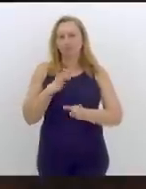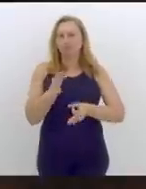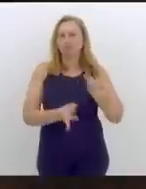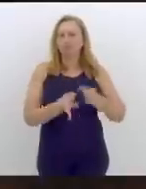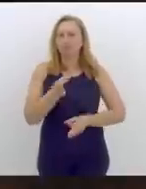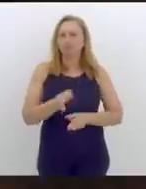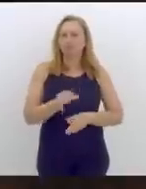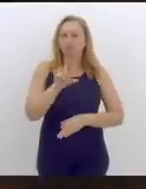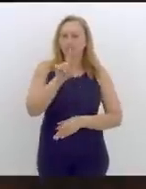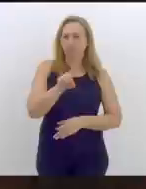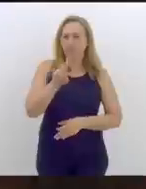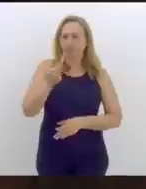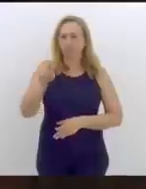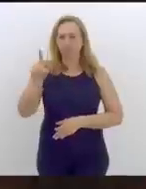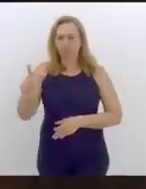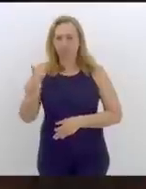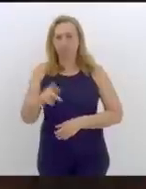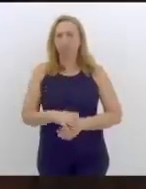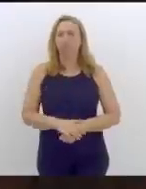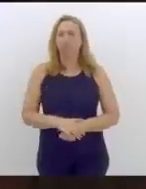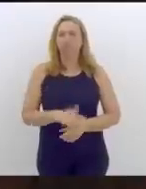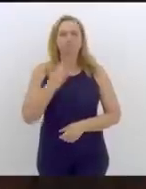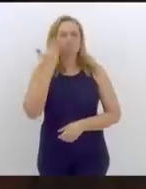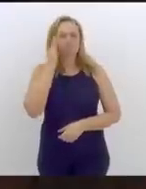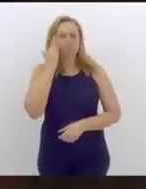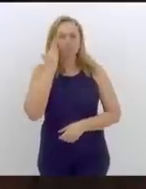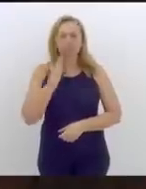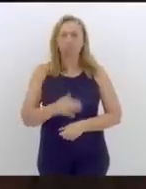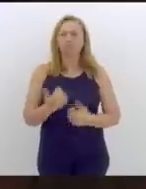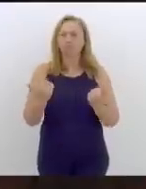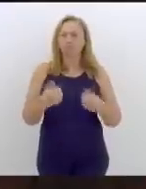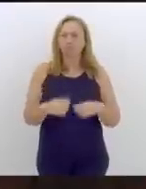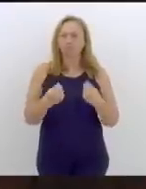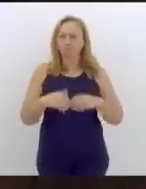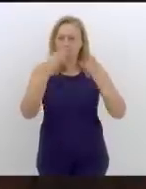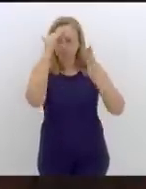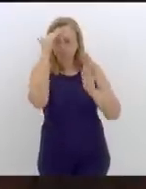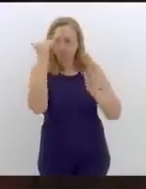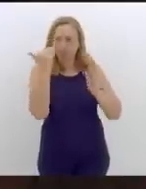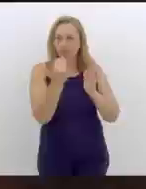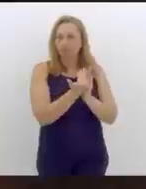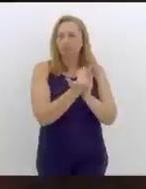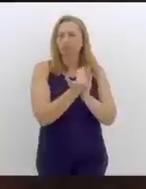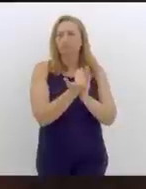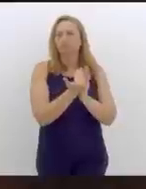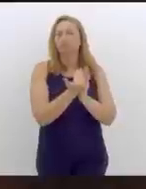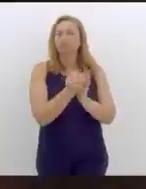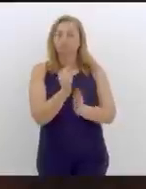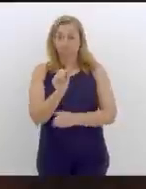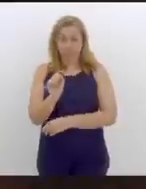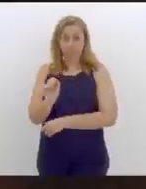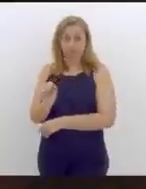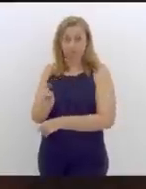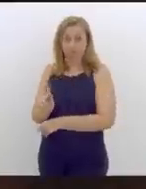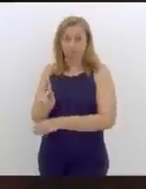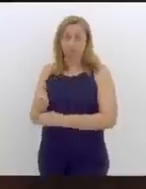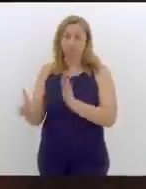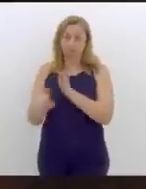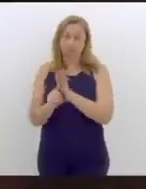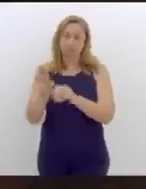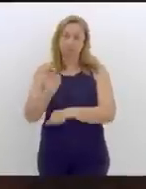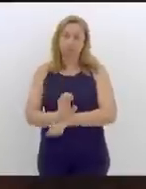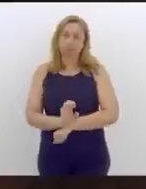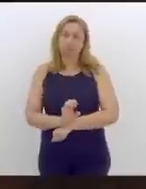da dvp tem o tem um entendimento que precisa respeitar é lógico né a le